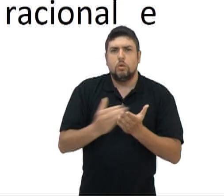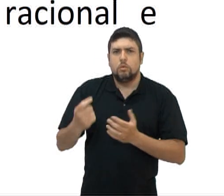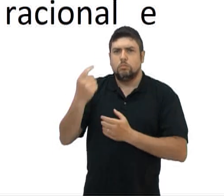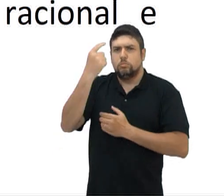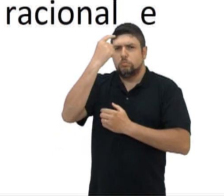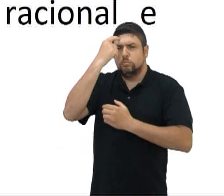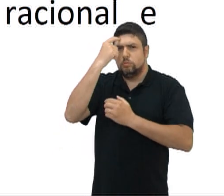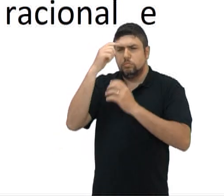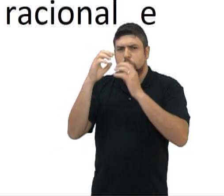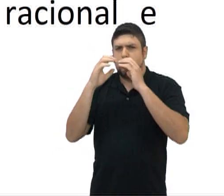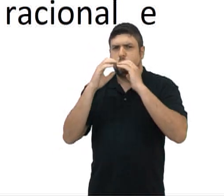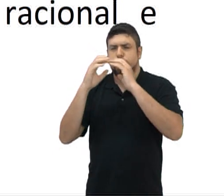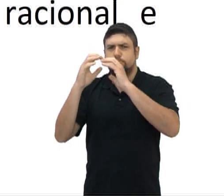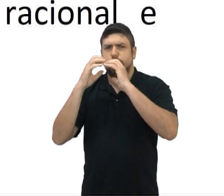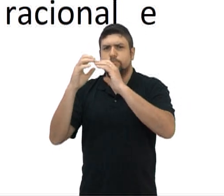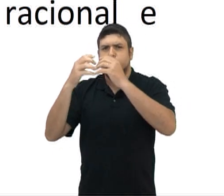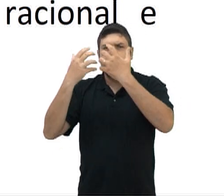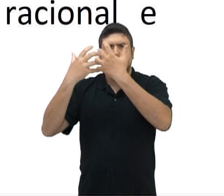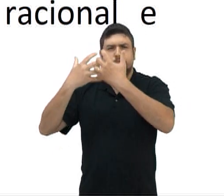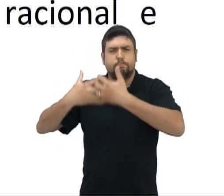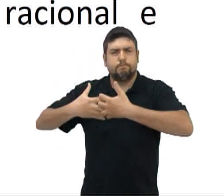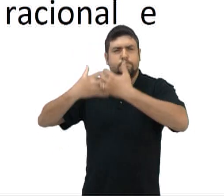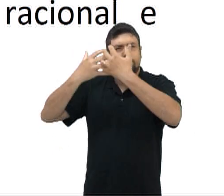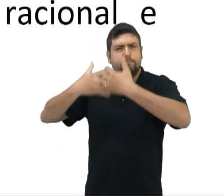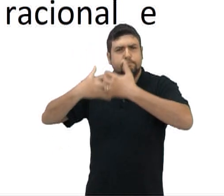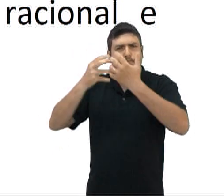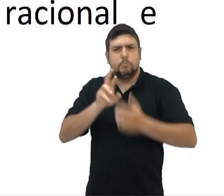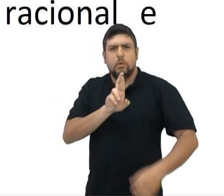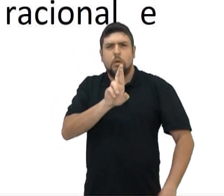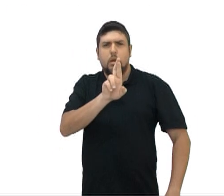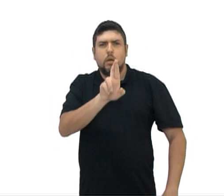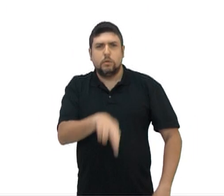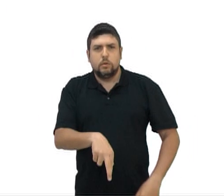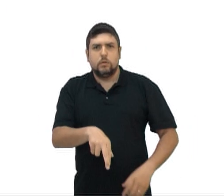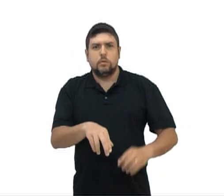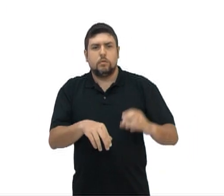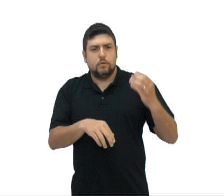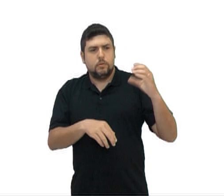científico. Então, aqui começa a valorização da ciência.